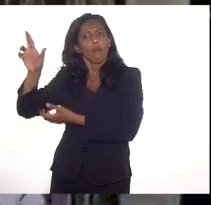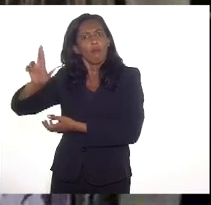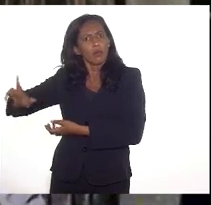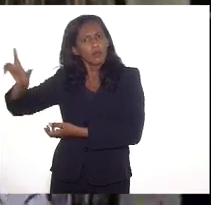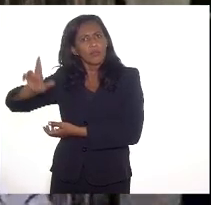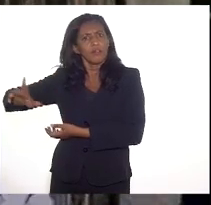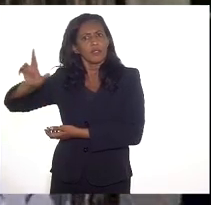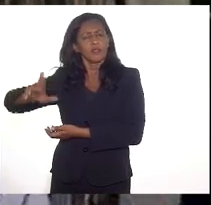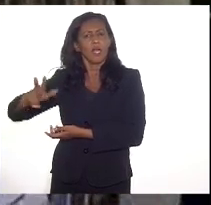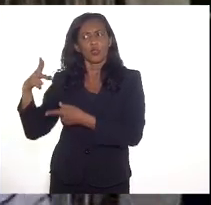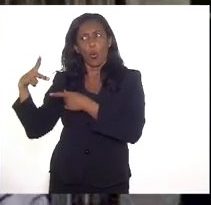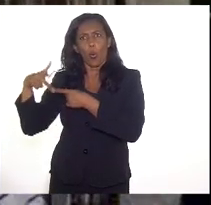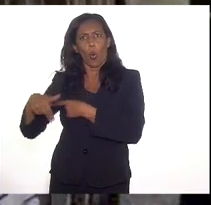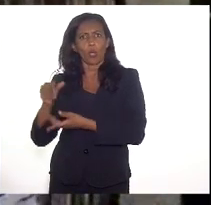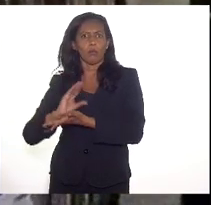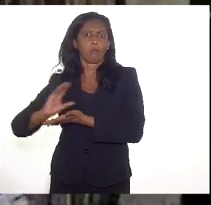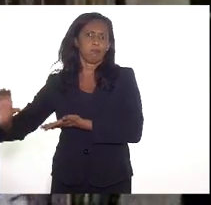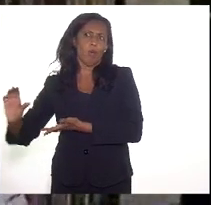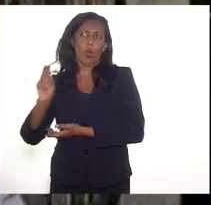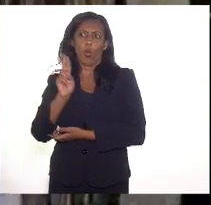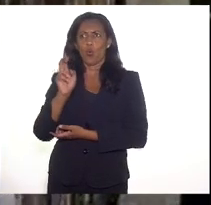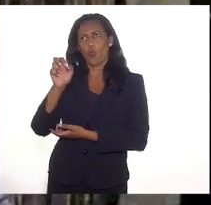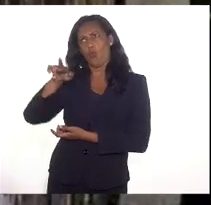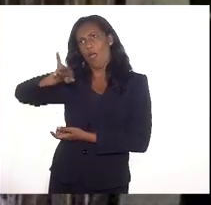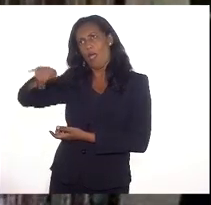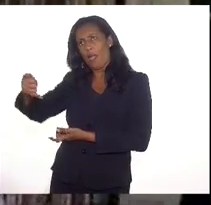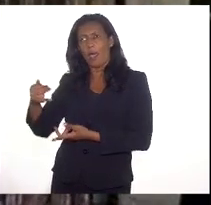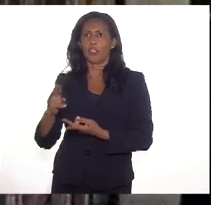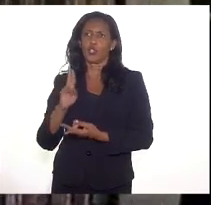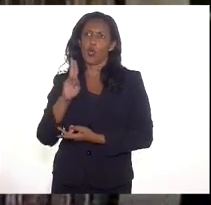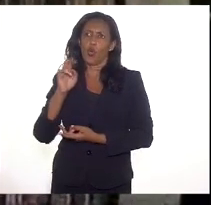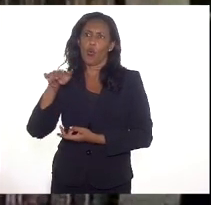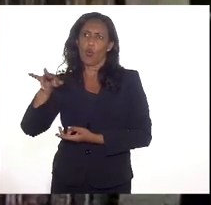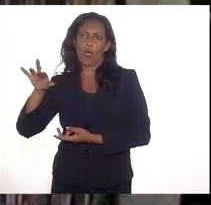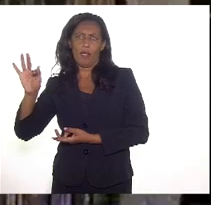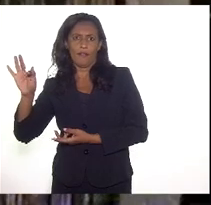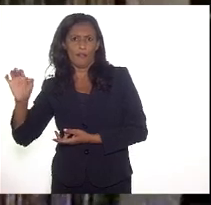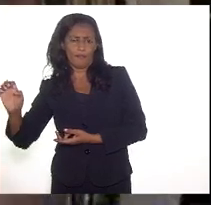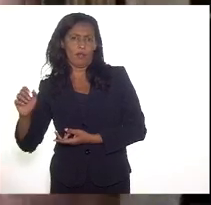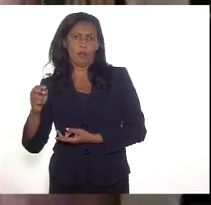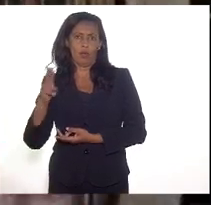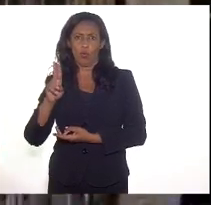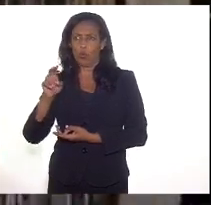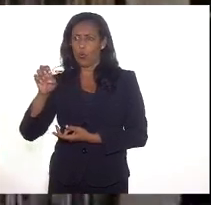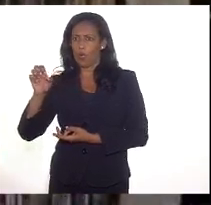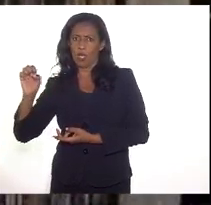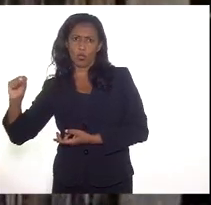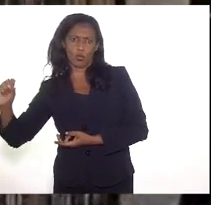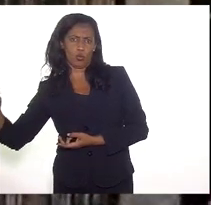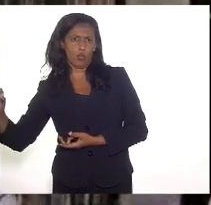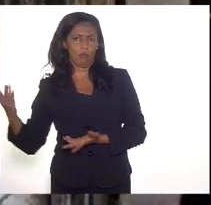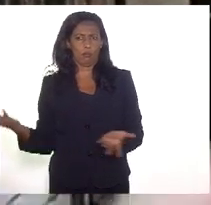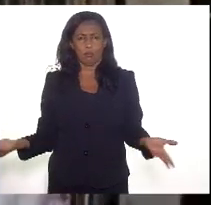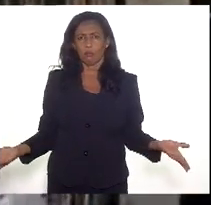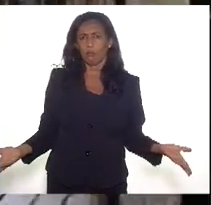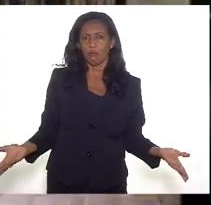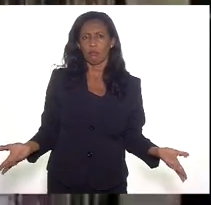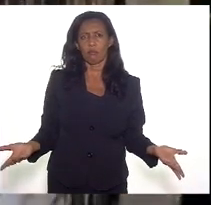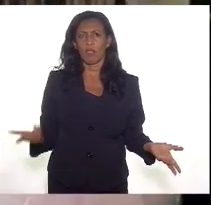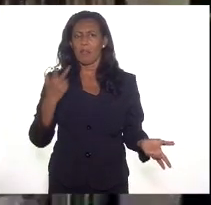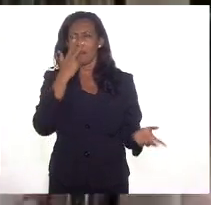instituições universitárias, o UERJ, o ENF, o ESO, é um negócio que está